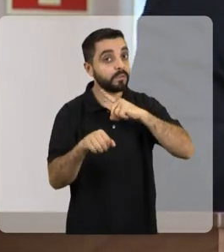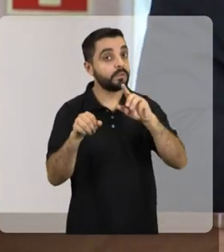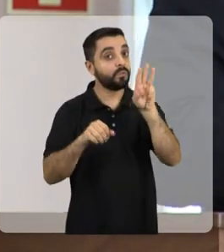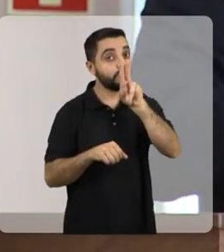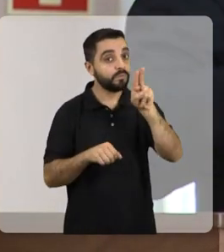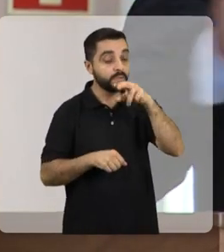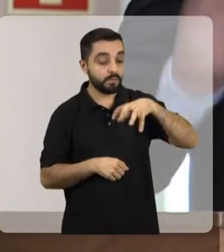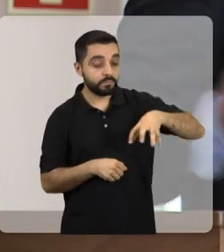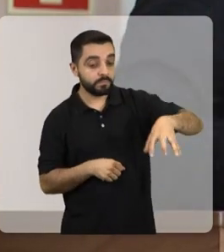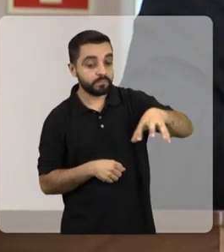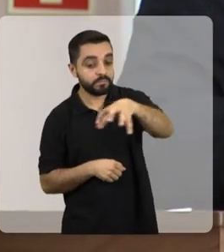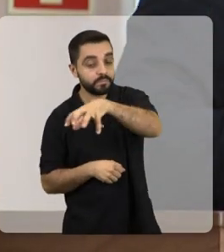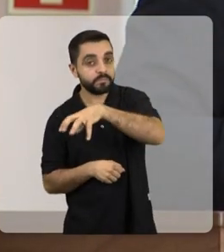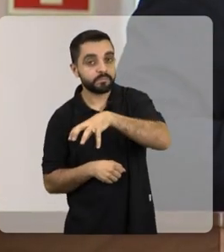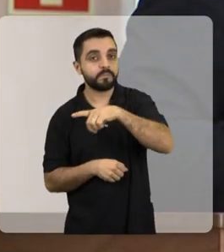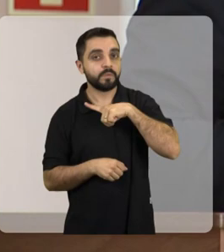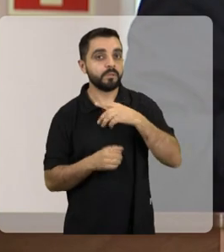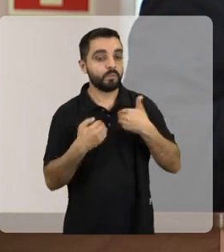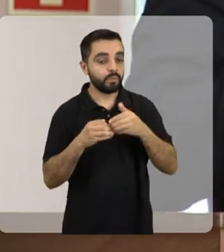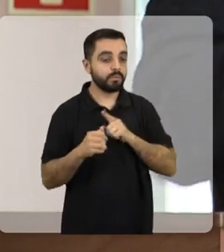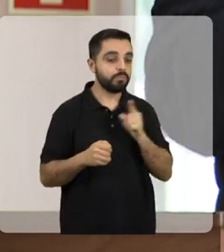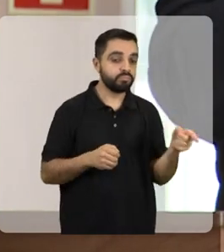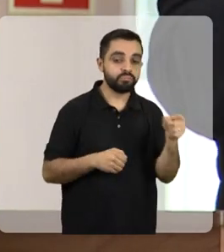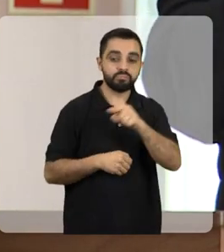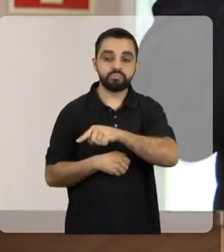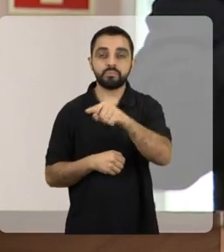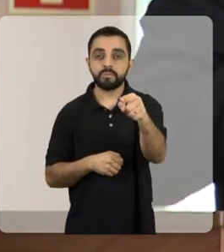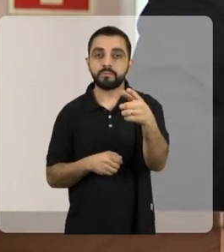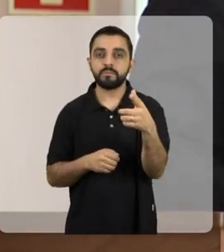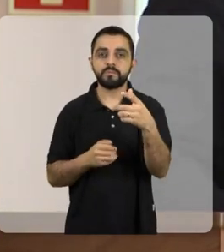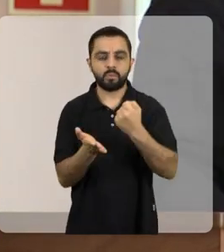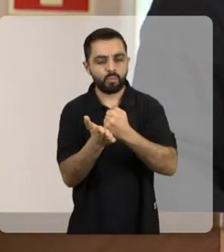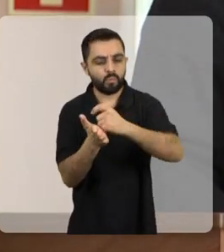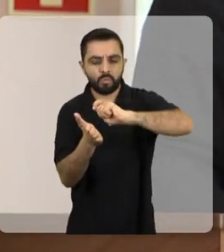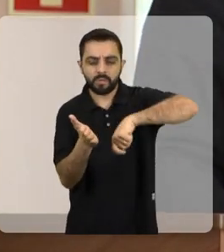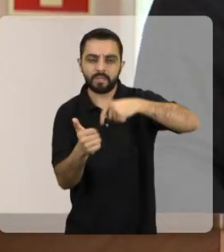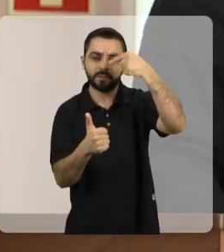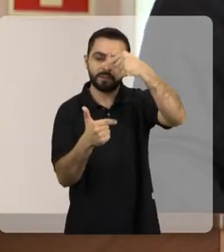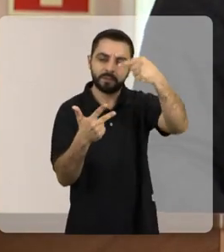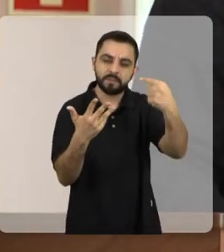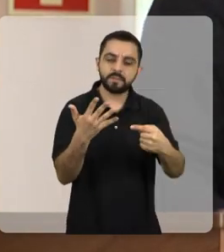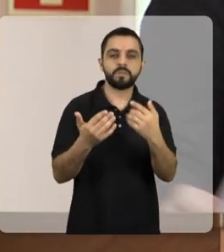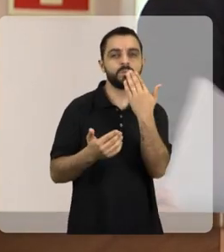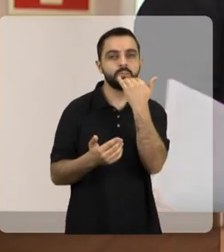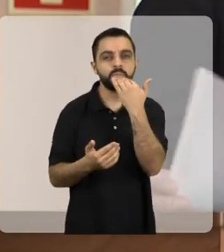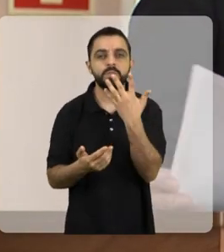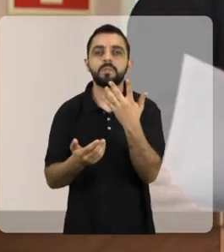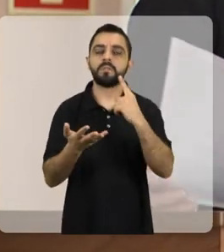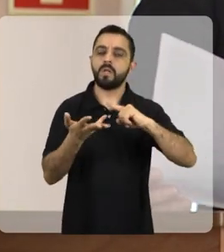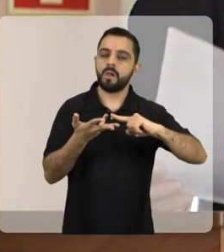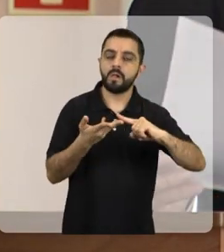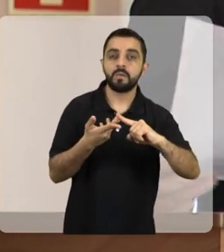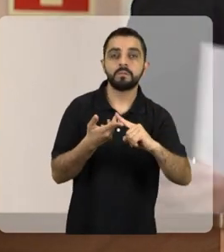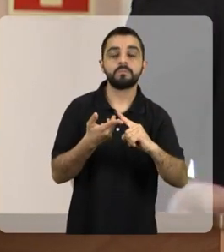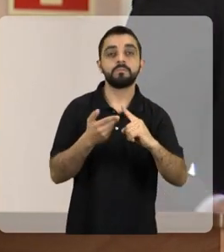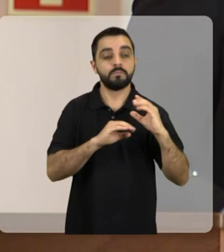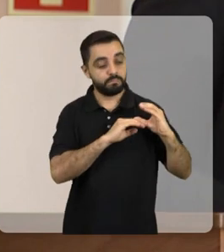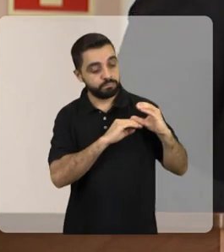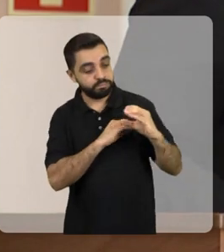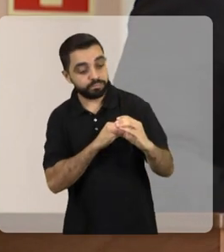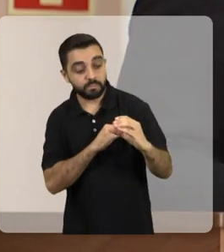e todos os demais contratos da universidade, esse orçamento, nesse